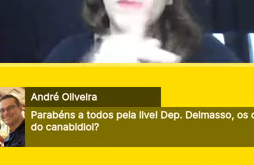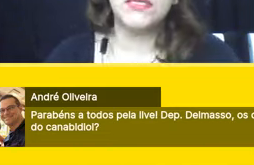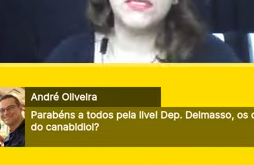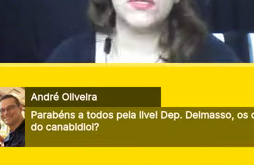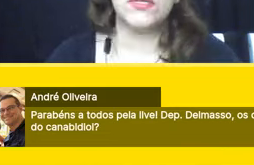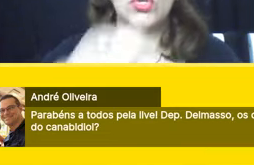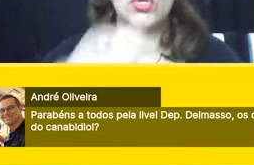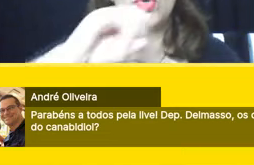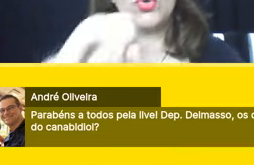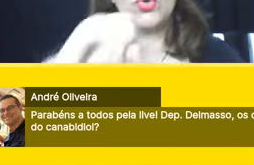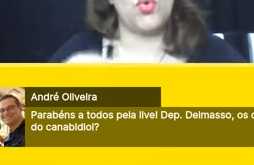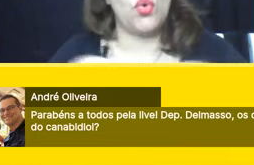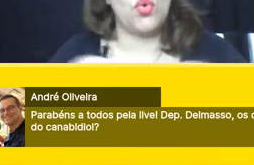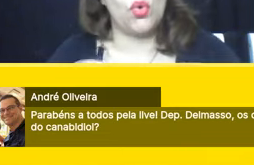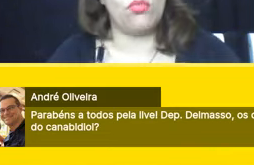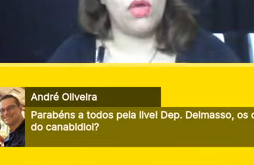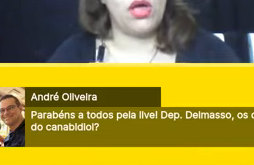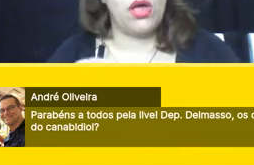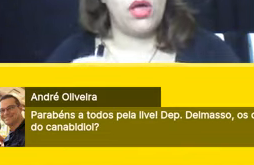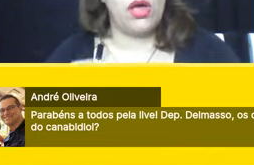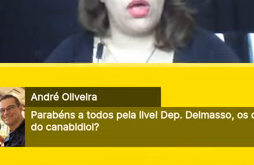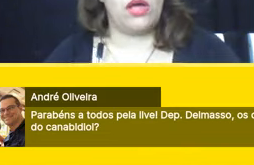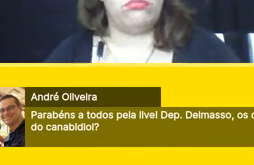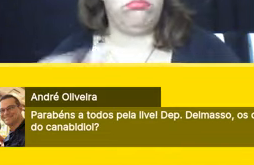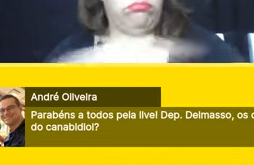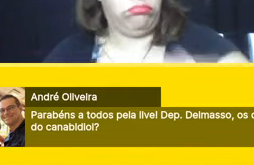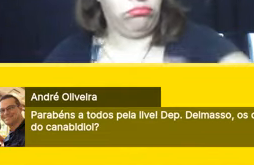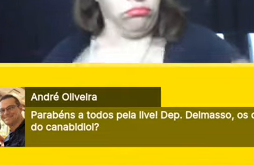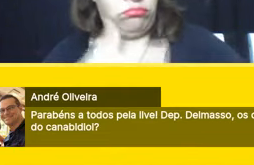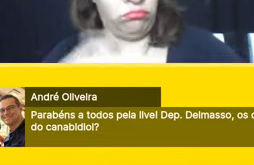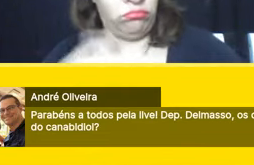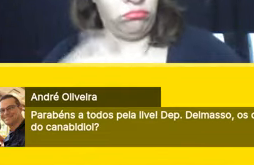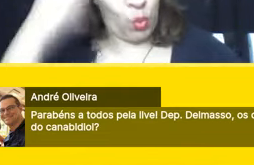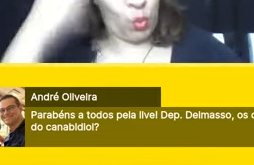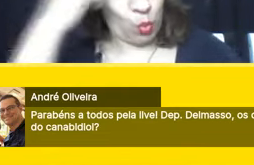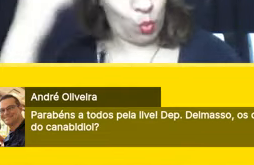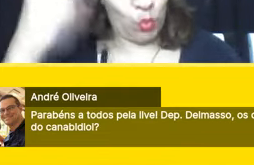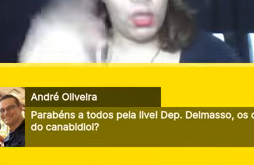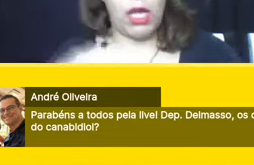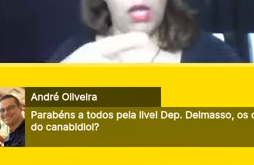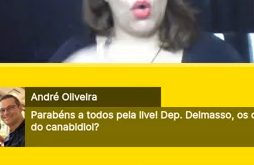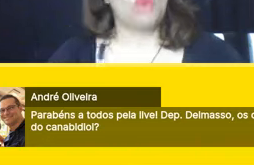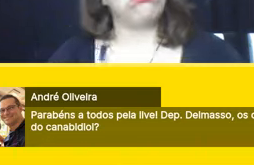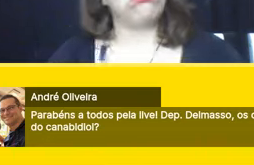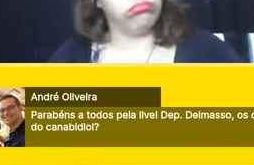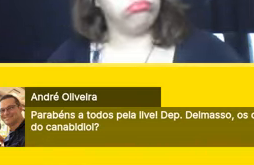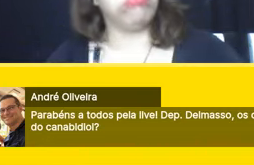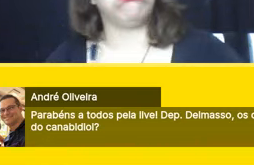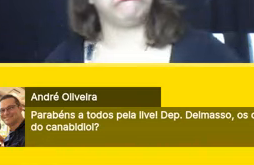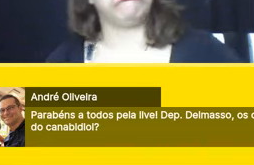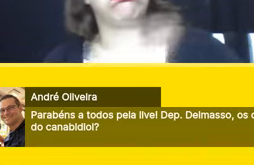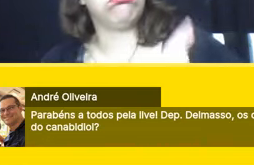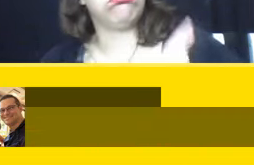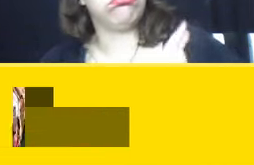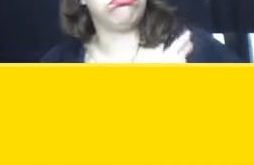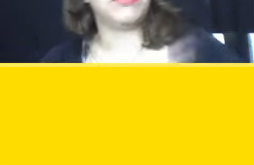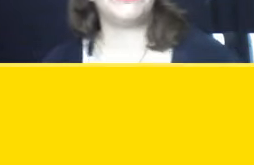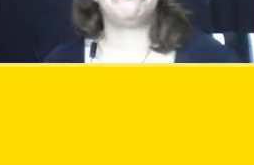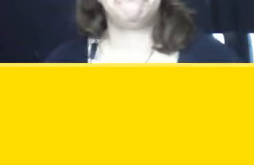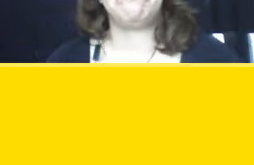Viana, presidente da Comissão de Educação, Saúde Saúde. e Cultura. Eu sou membro titular e ele é o presidente da comissão. Tá. Tá